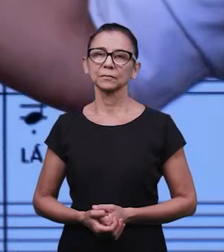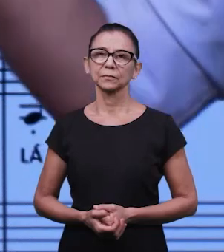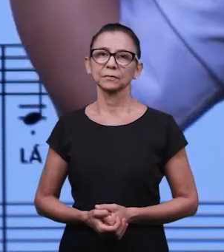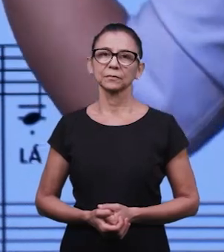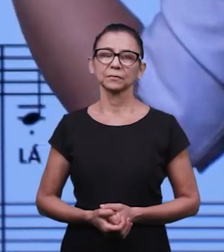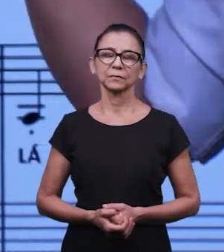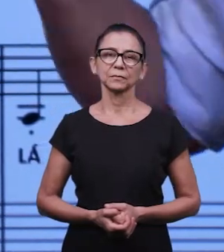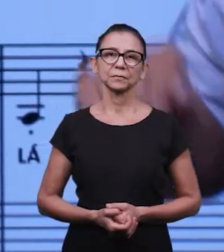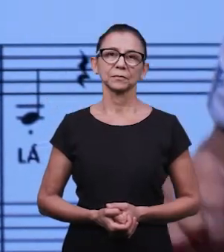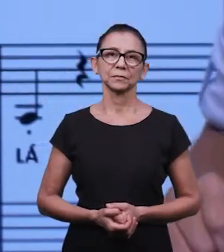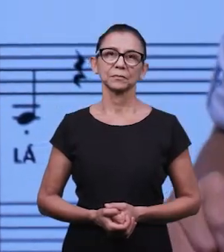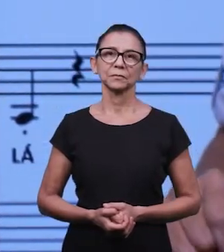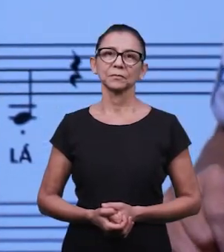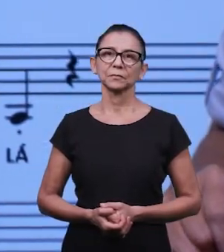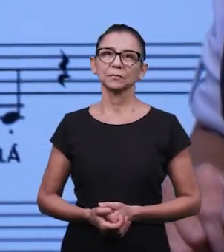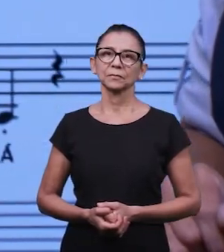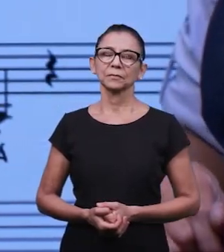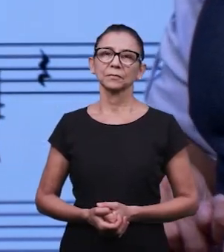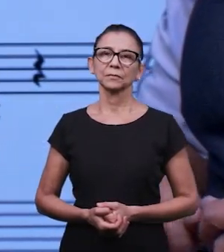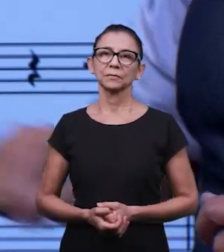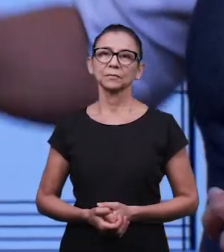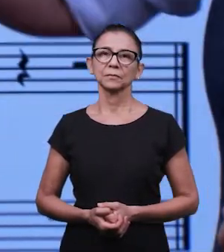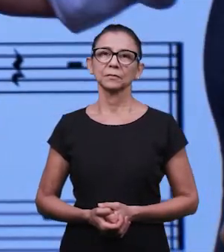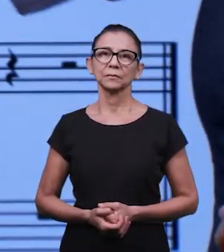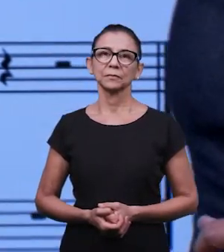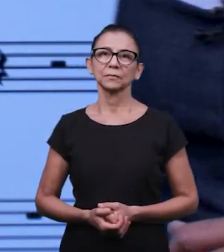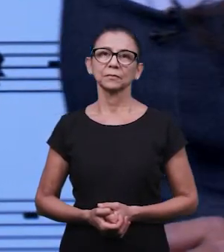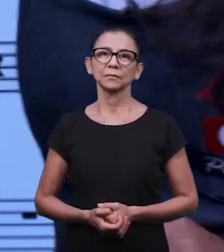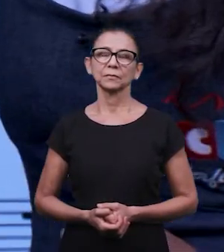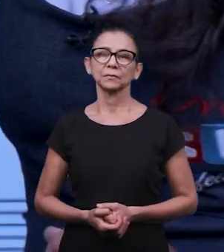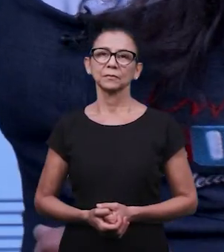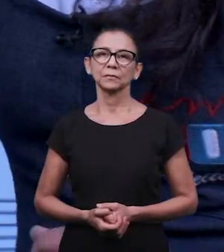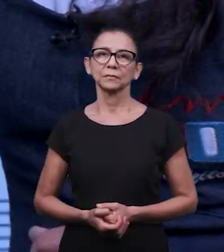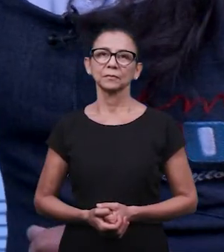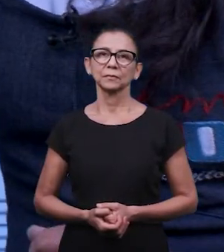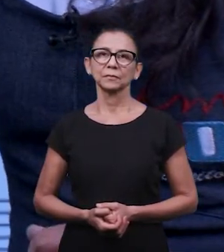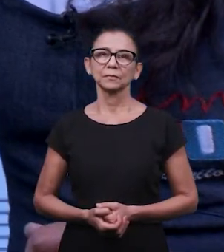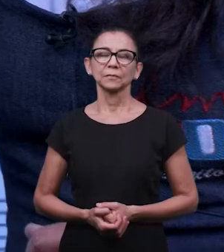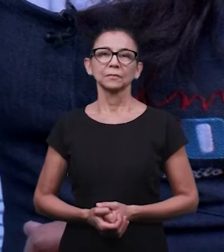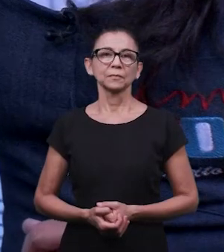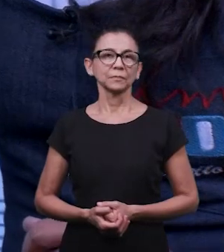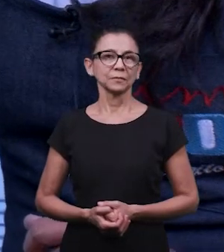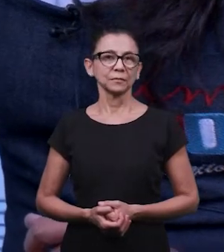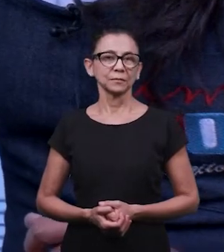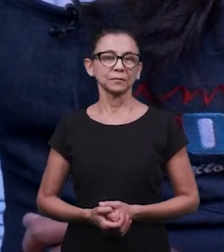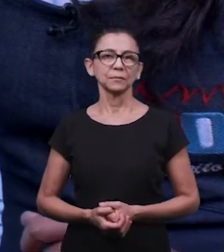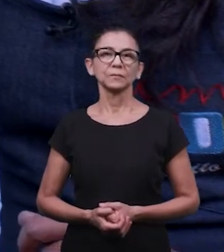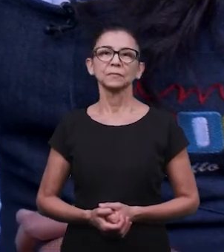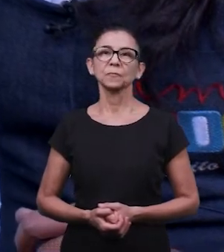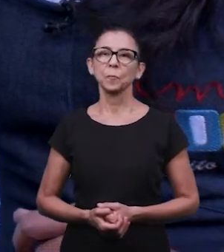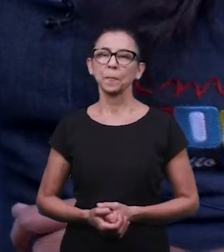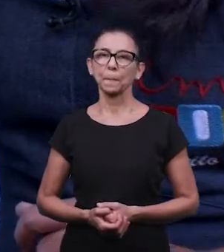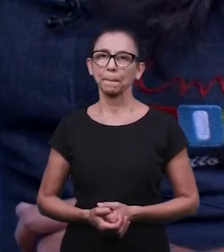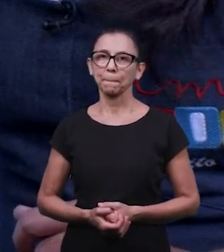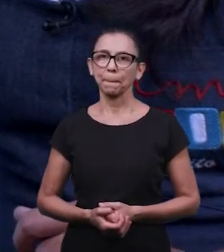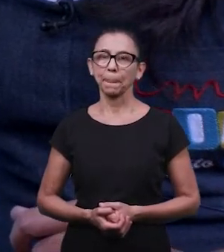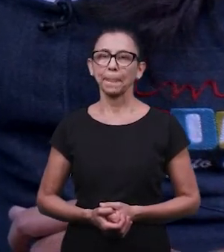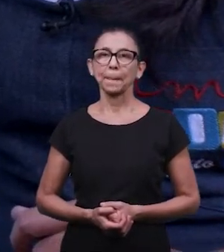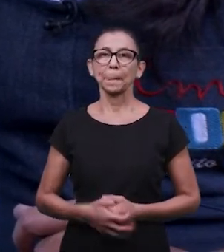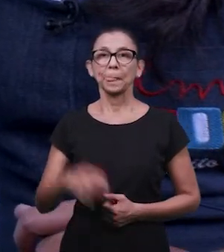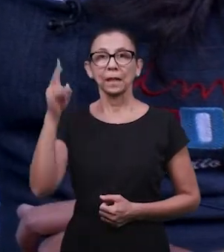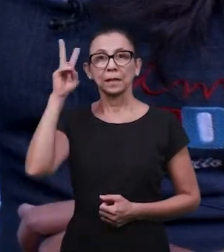melódica que nós já conhecemos. O tom está em Lá maior, Fá, Dó, Sol sustenido. O primeiro tempo